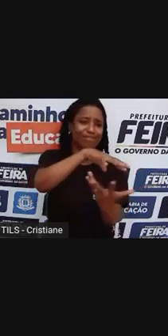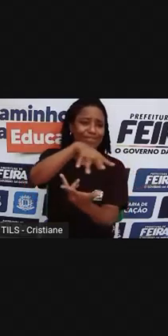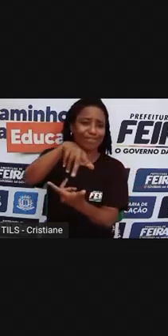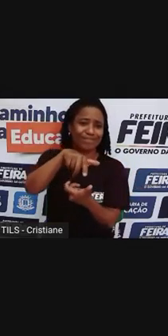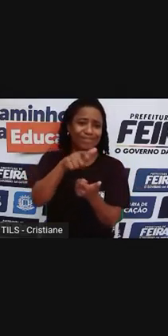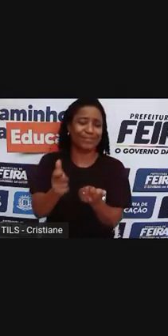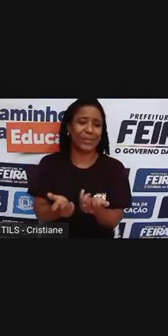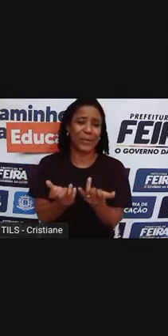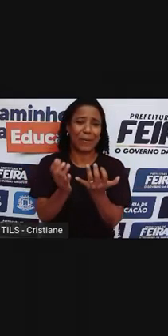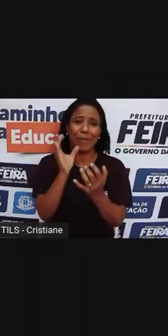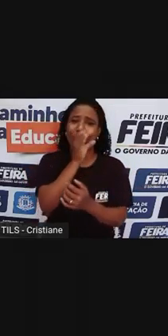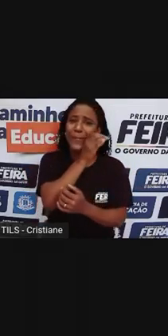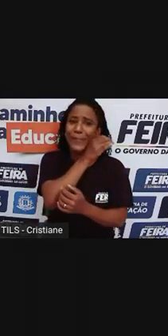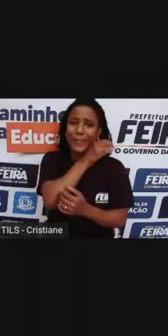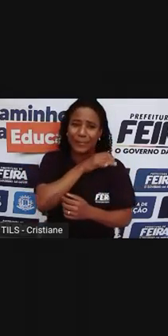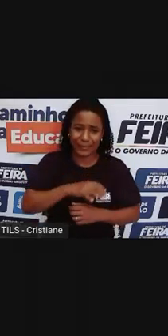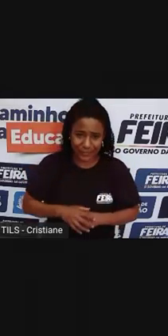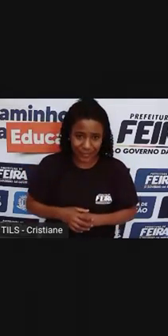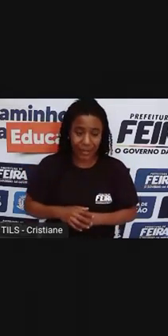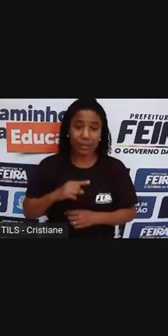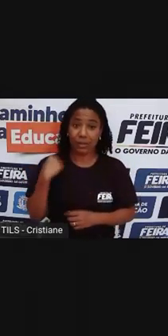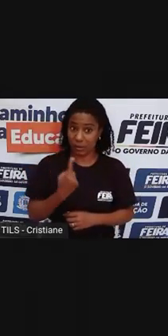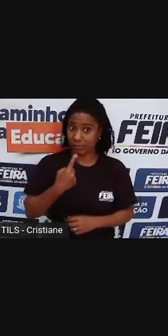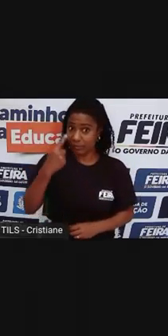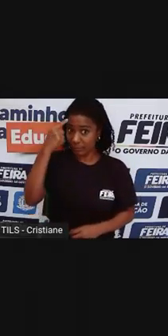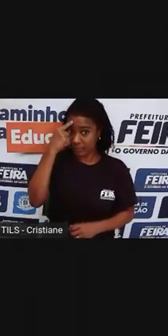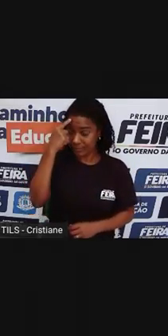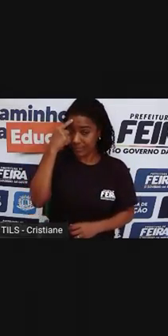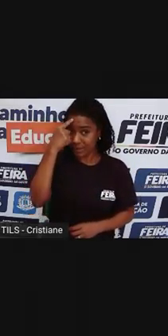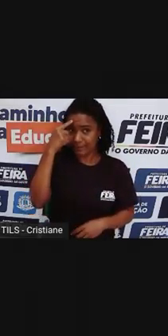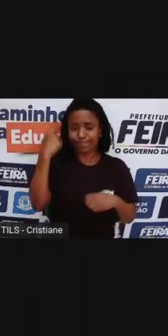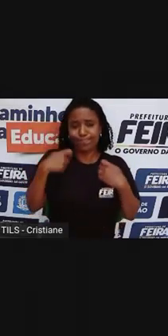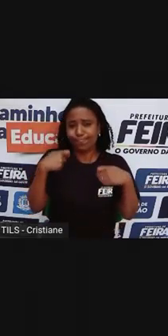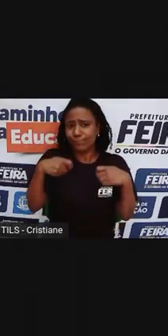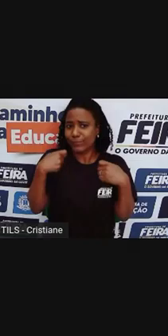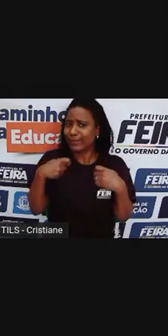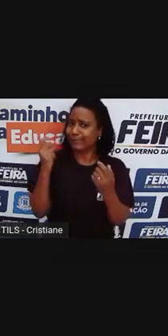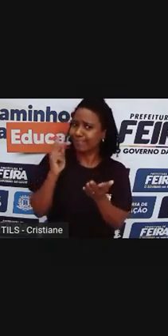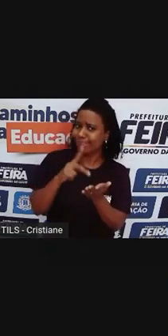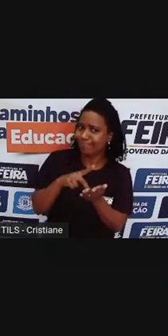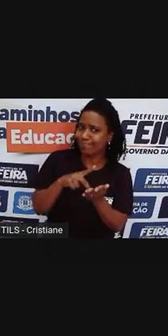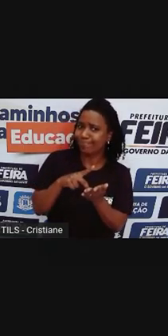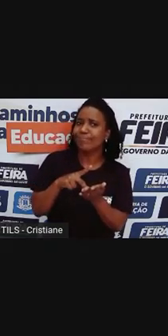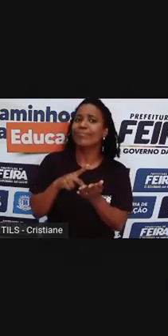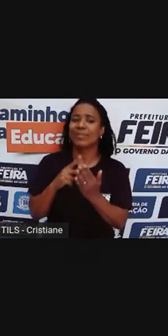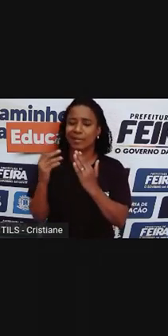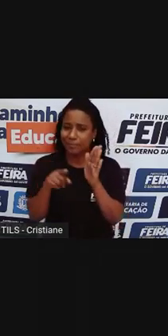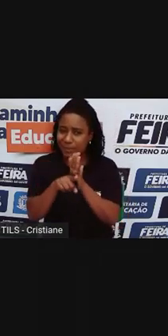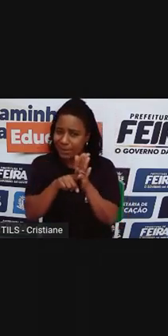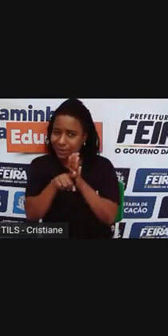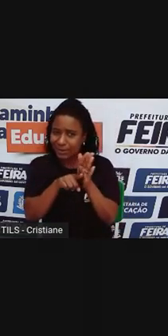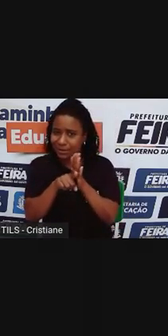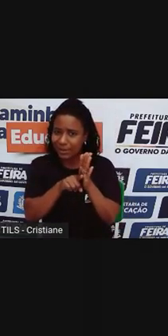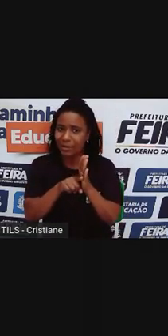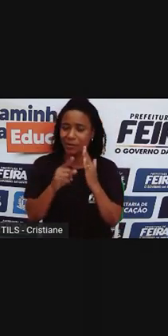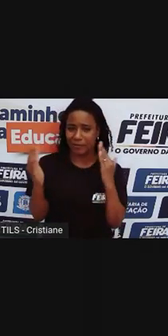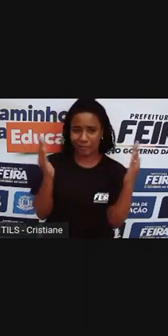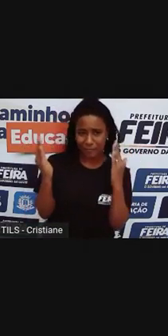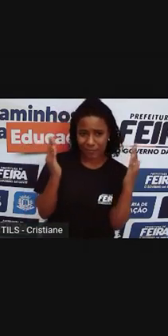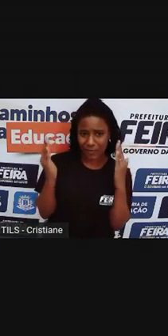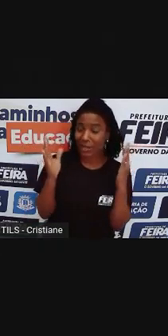preciso repensar, escolher só o que realmente precisar e pesquisar e comparar antes de comprar. Comprar de quem produz com baixo impacto